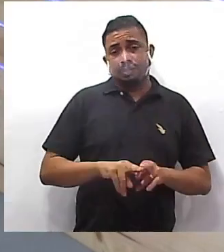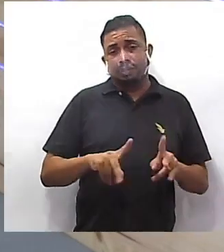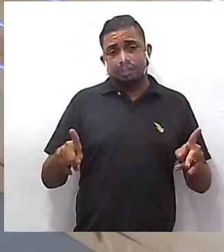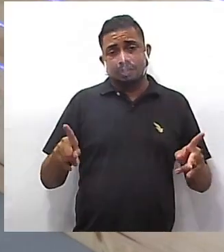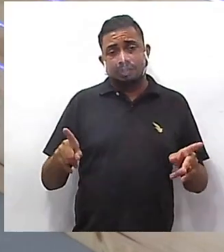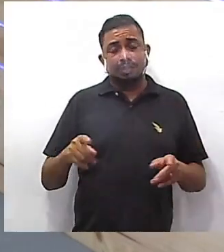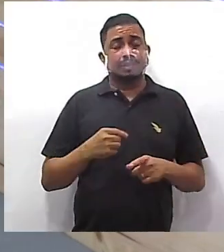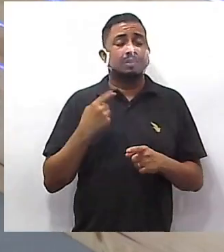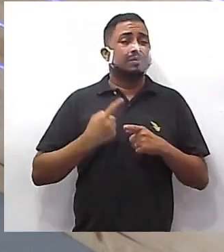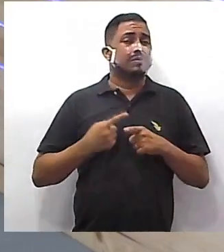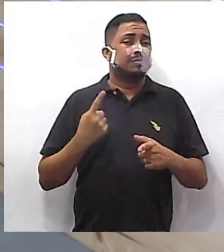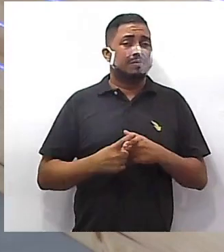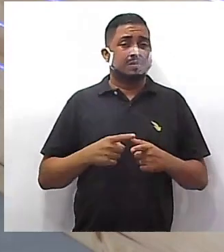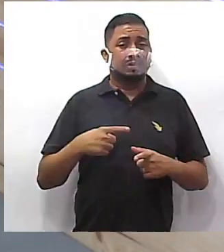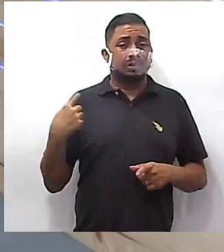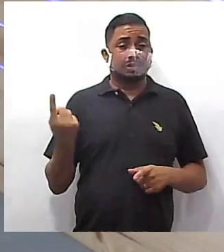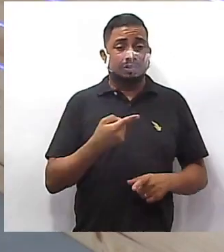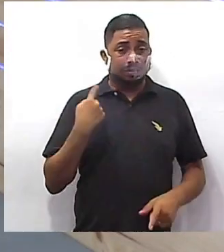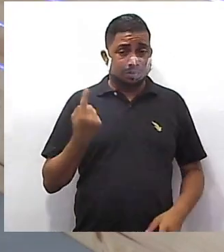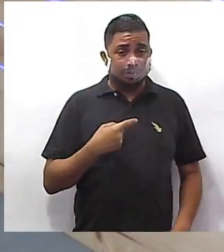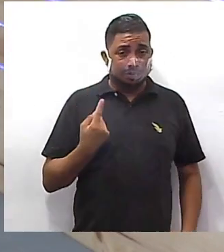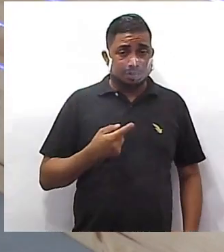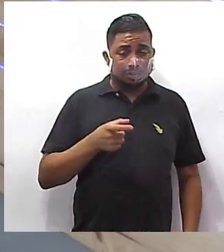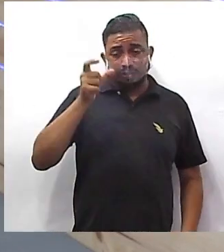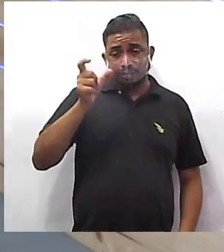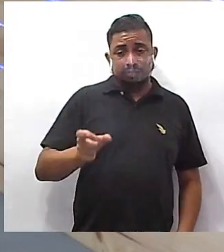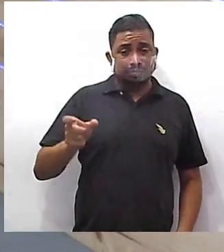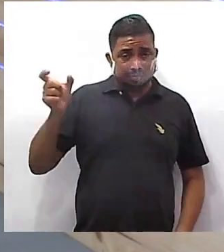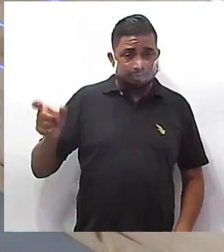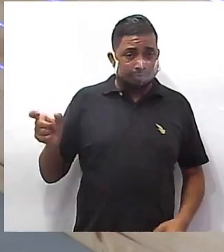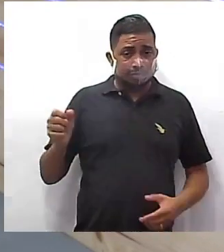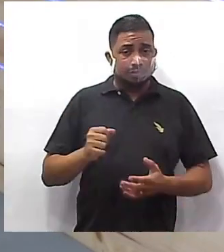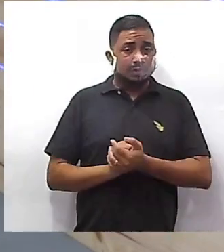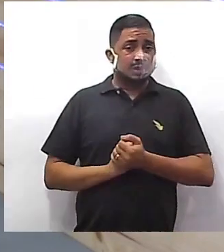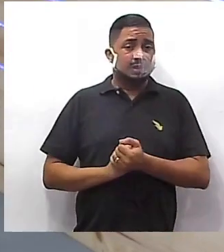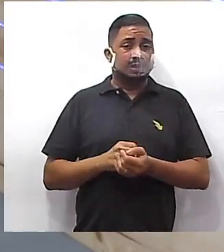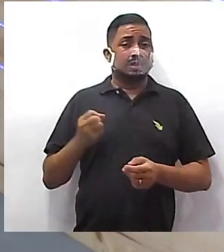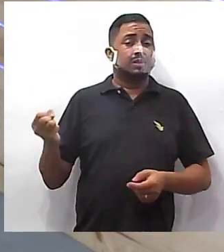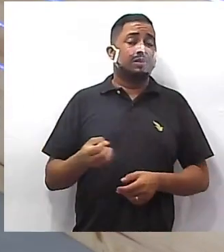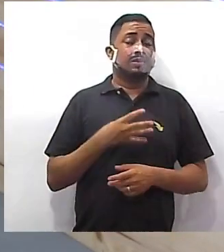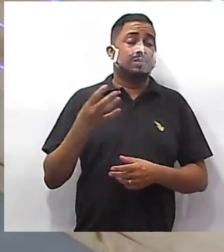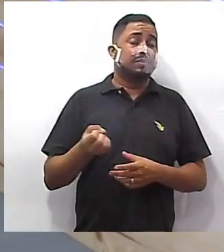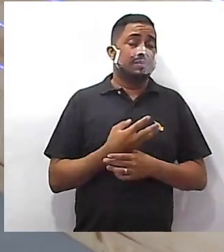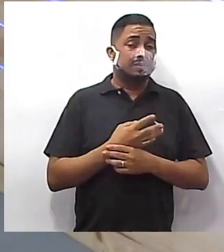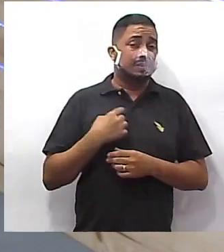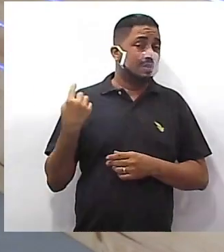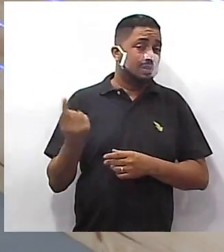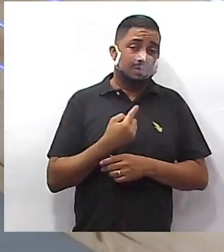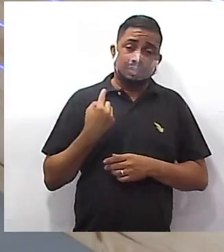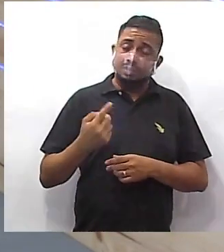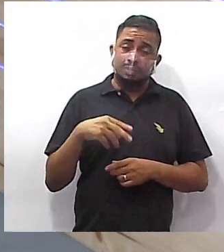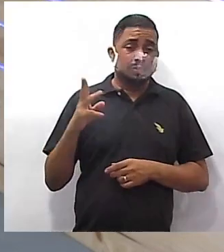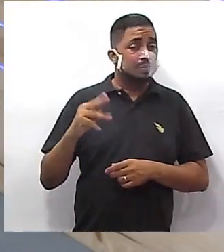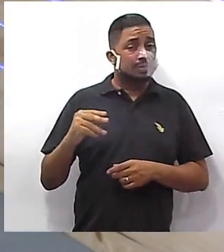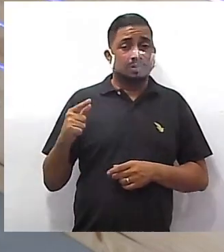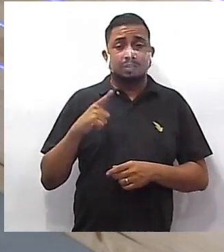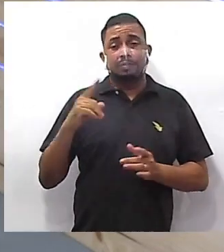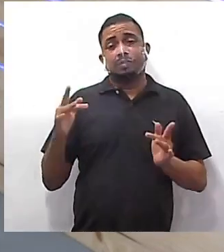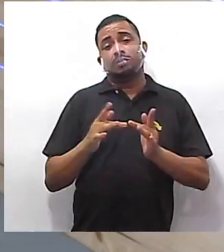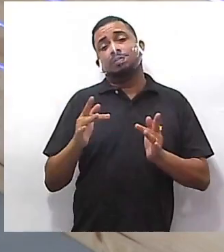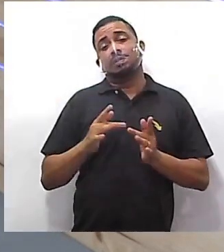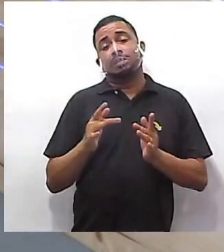é um vírus que a nossa espécie, né, é um vírus de espécie nova, que nós, humanos, nós nunca tivemos